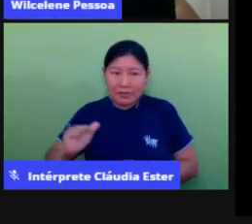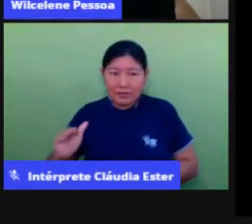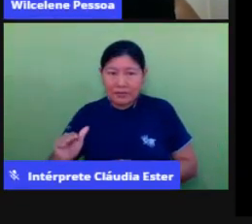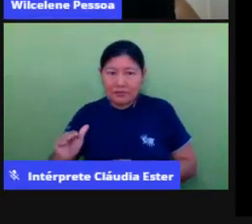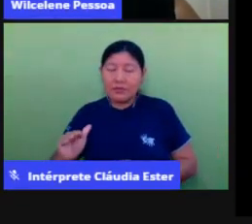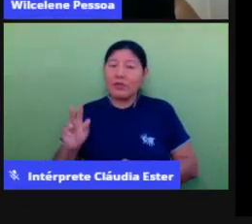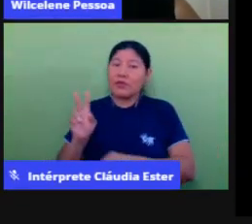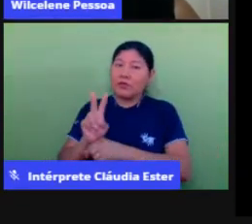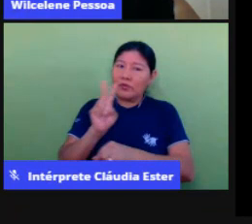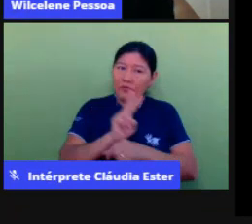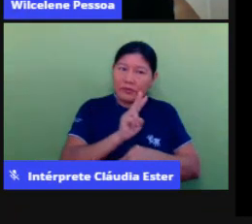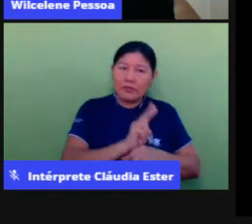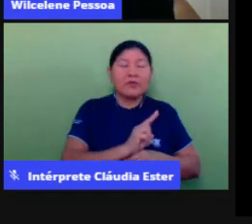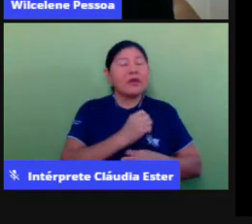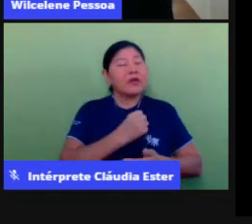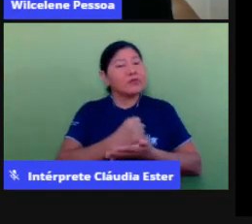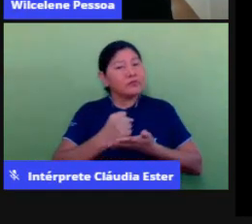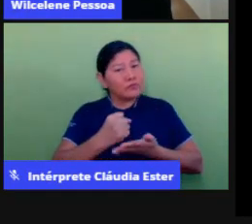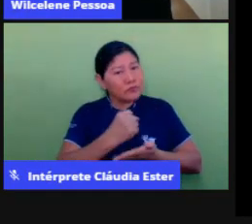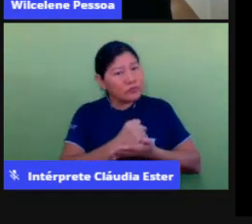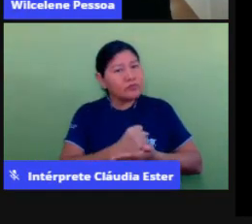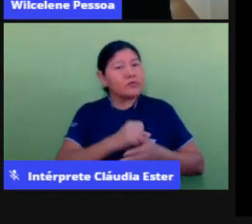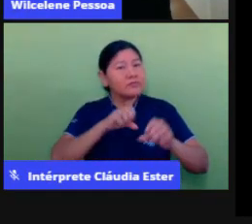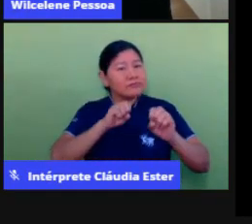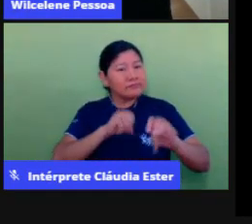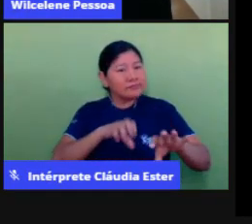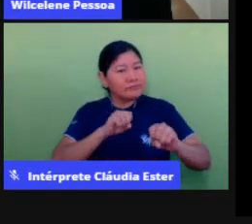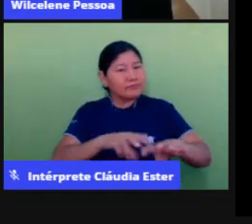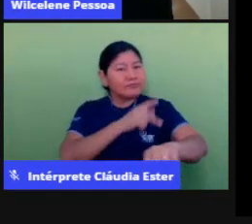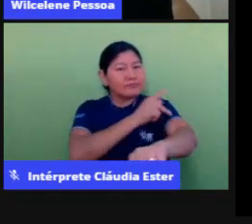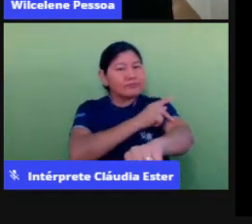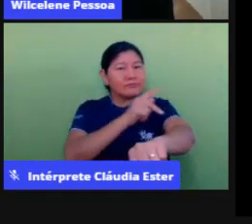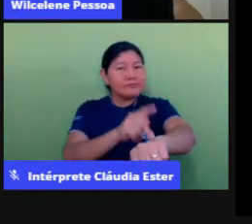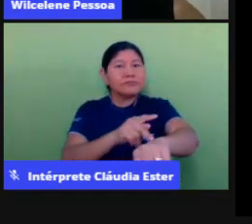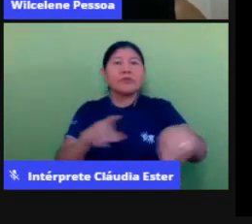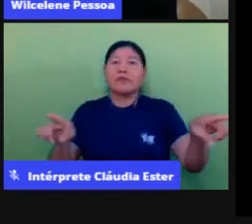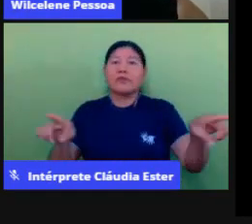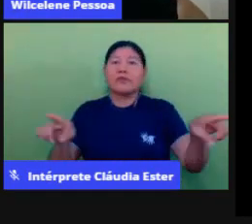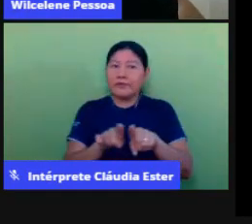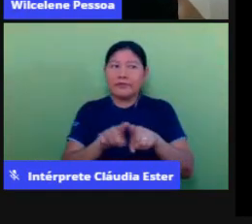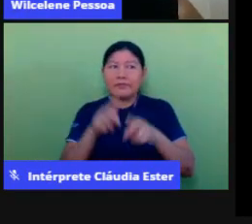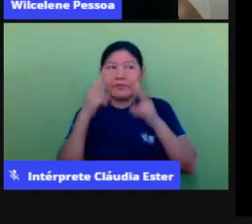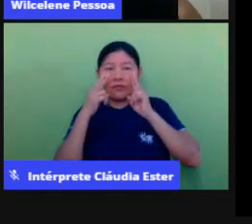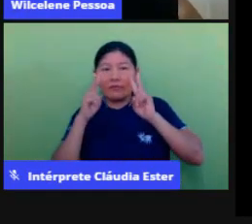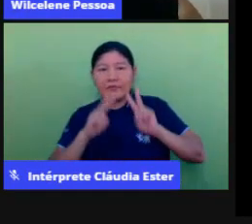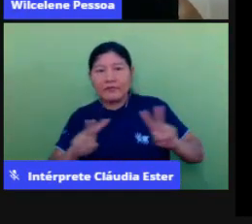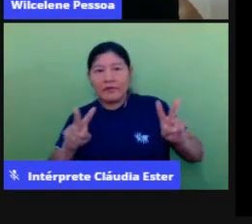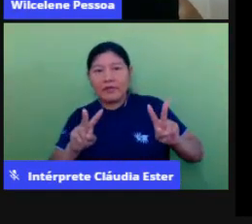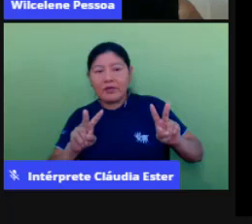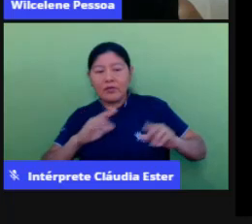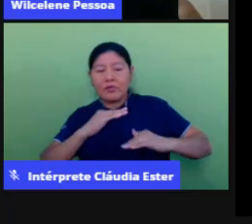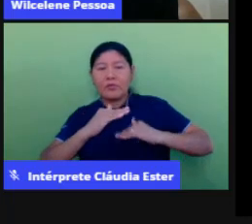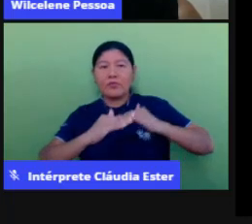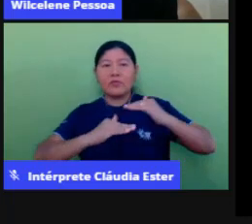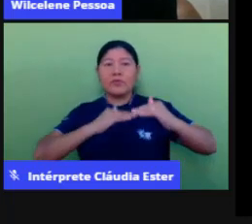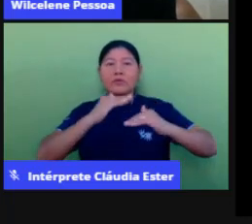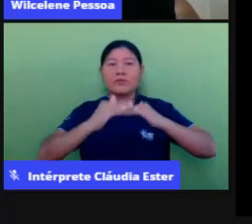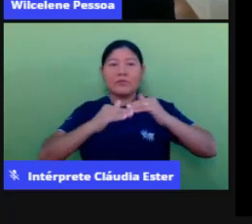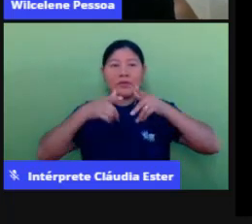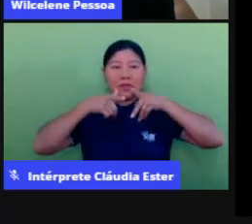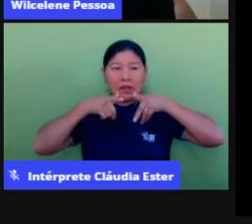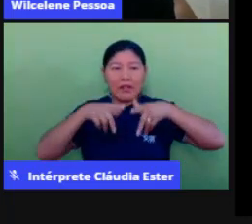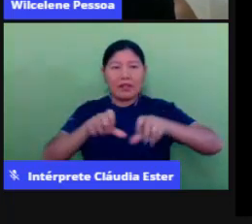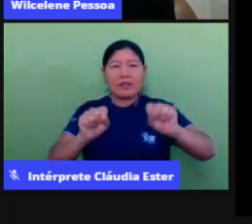é acompanhar processos vividos e não necessariamente saber o que a criança já conquistou, o que já aprendeu